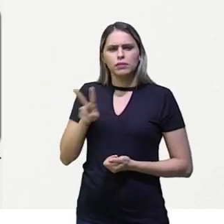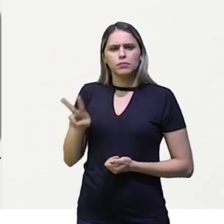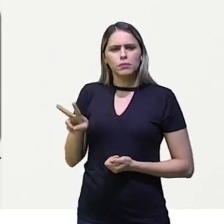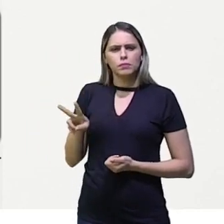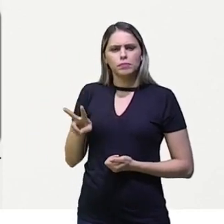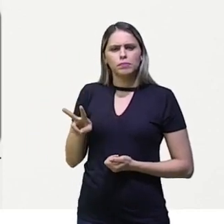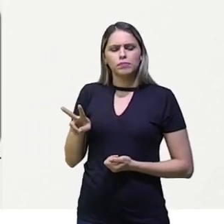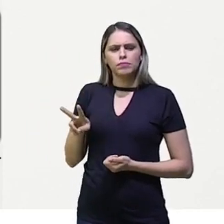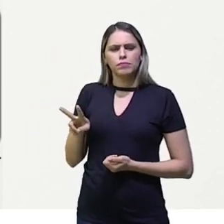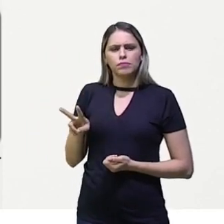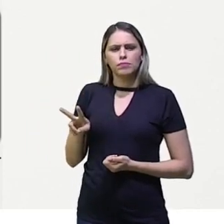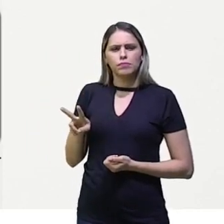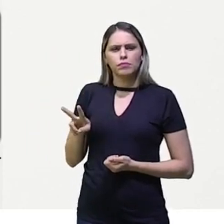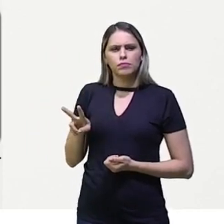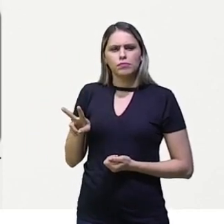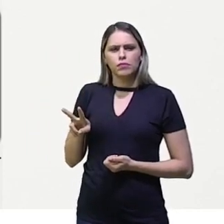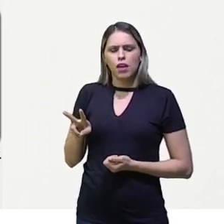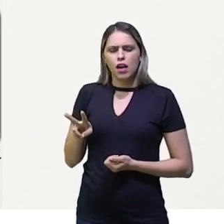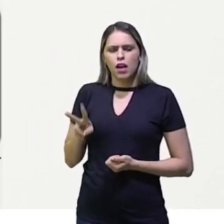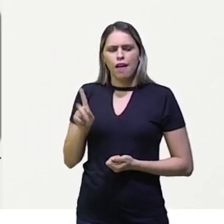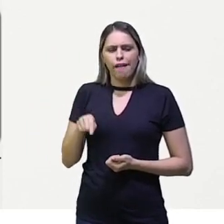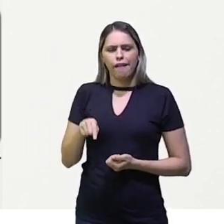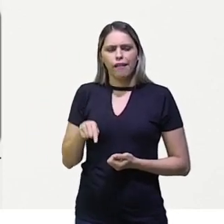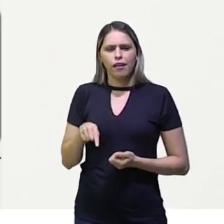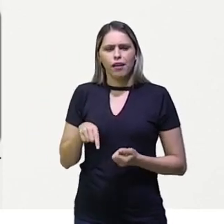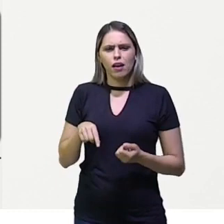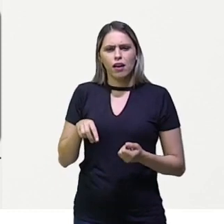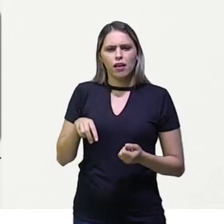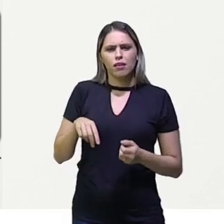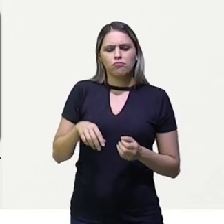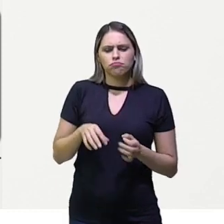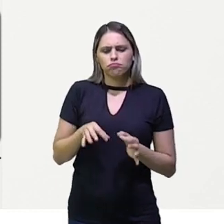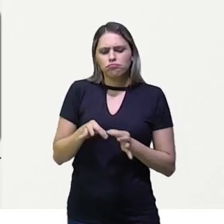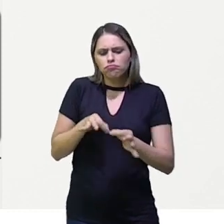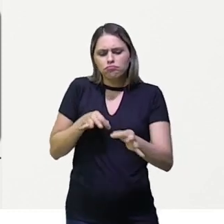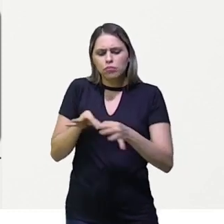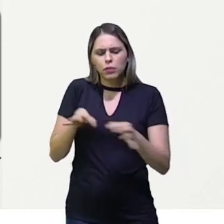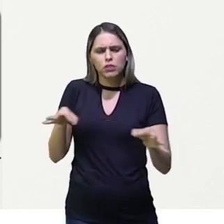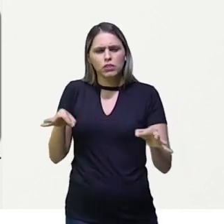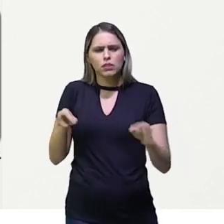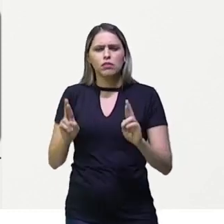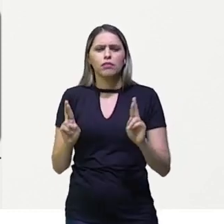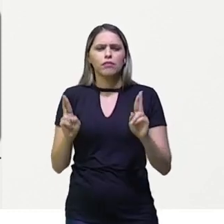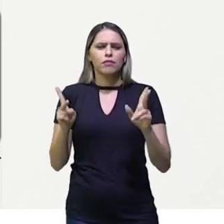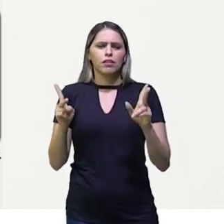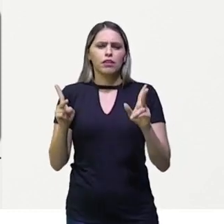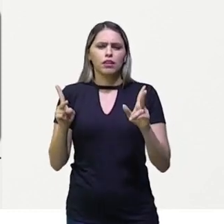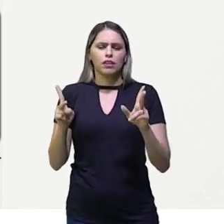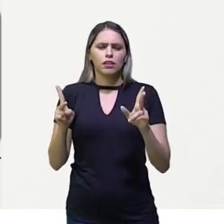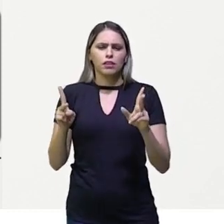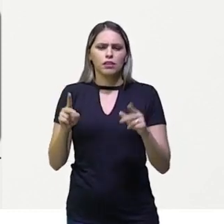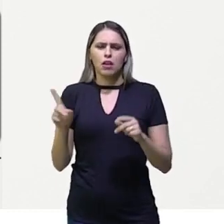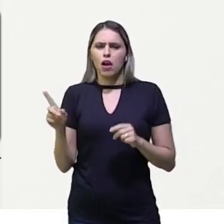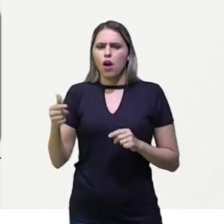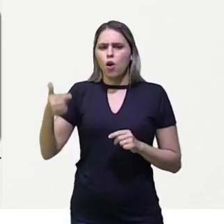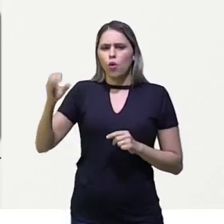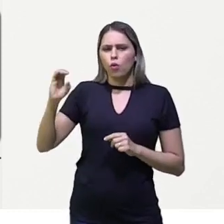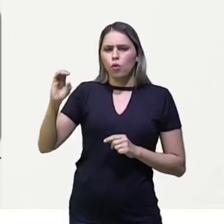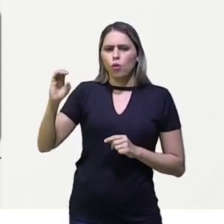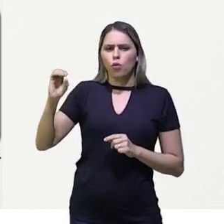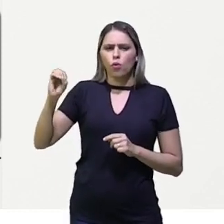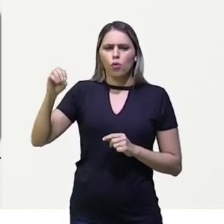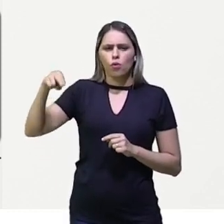observem as medidas não convencionais, aquela medida que não é